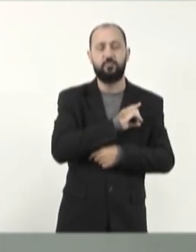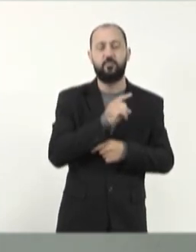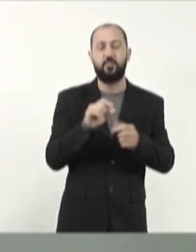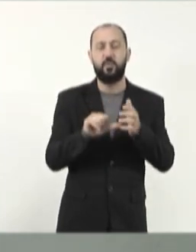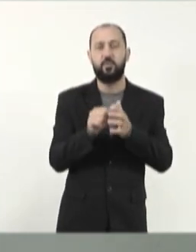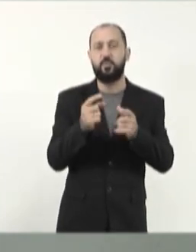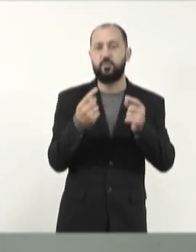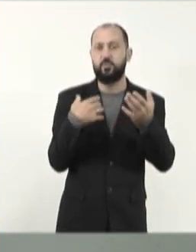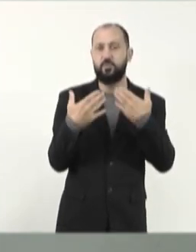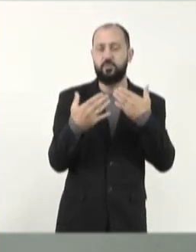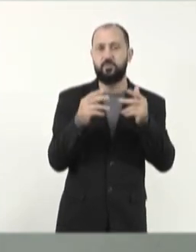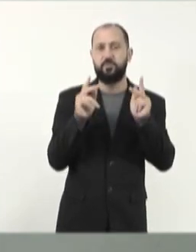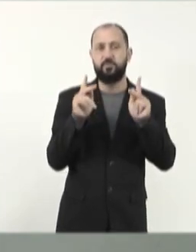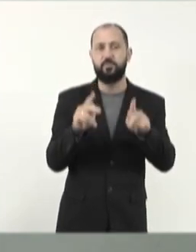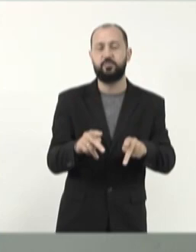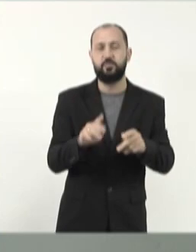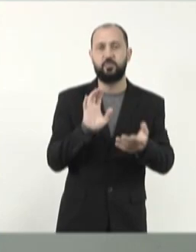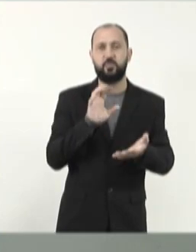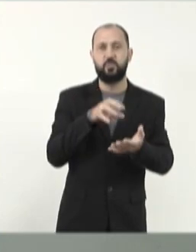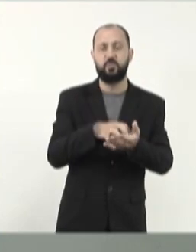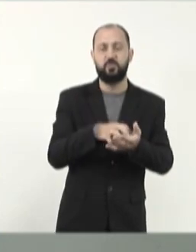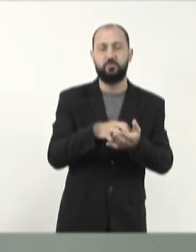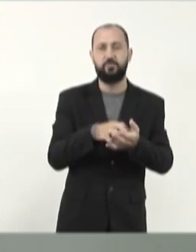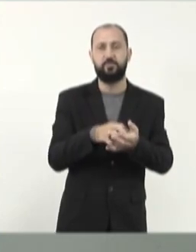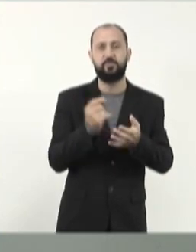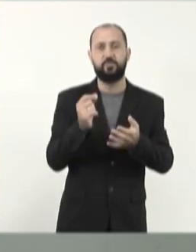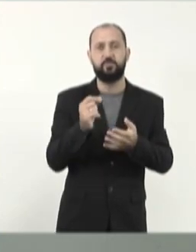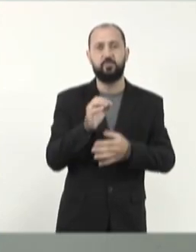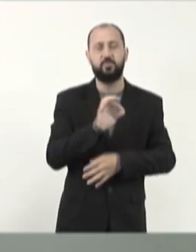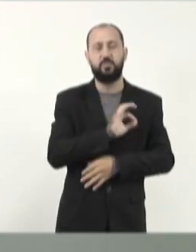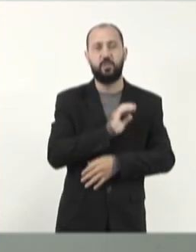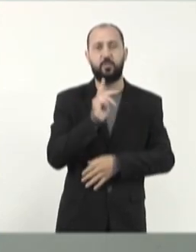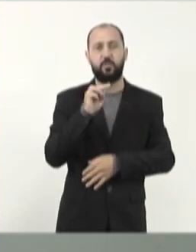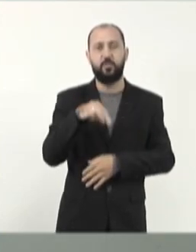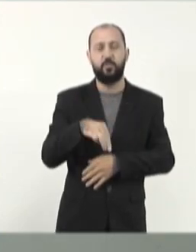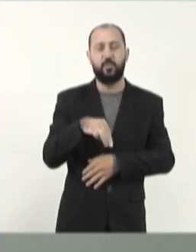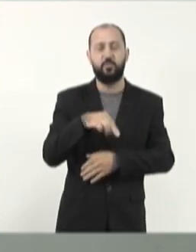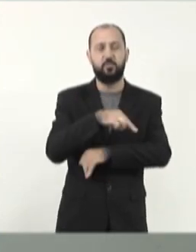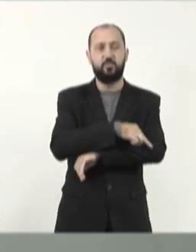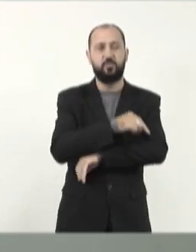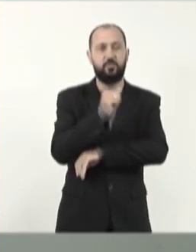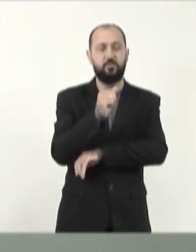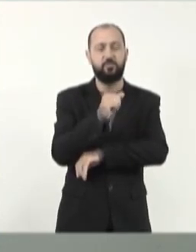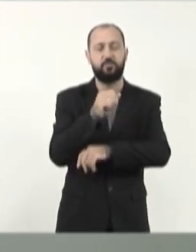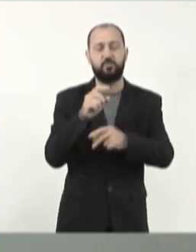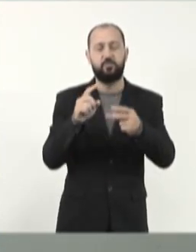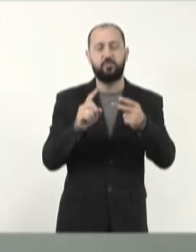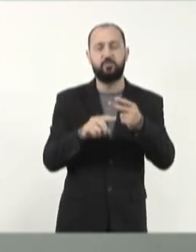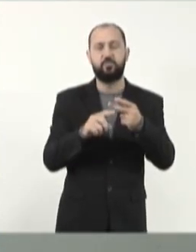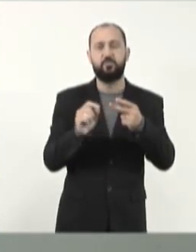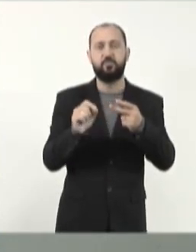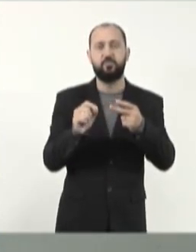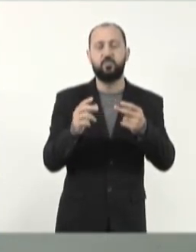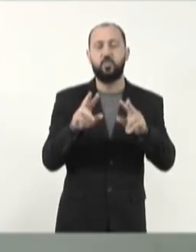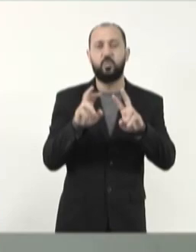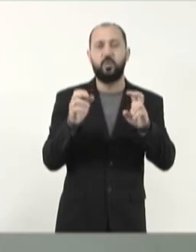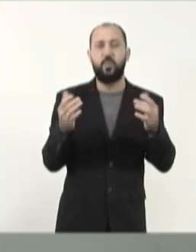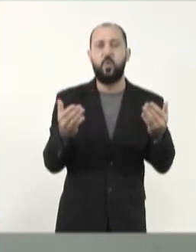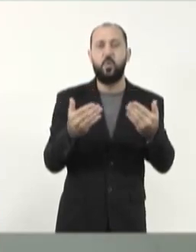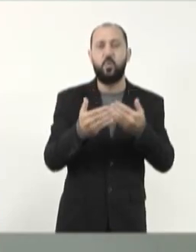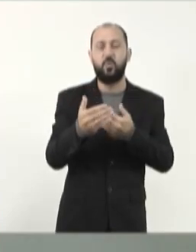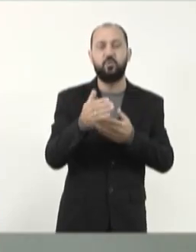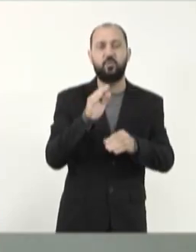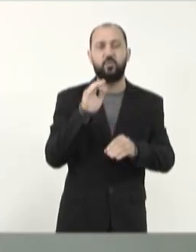discussão a utilidade pública do Centro de Ecoterapia da PM de Nova Andradina. Vamos para o próximo item da pauta de hoje,